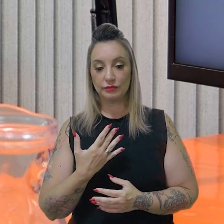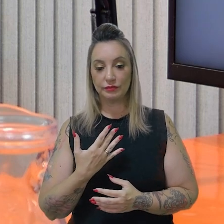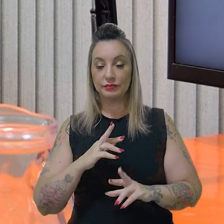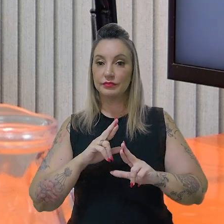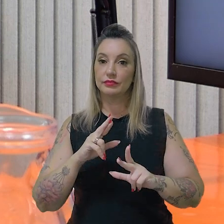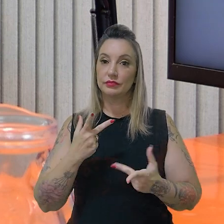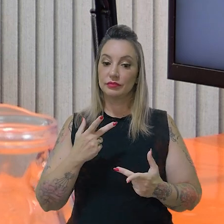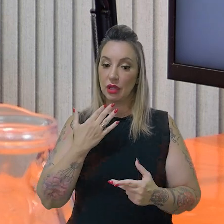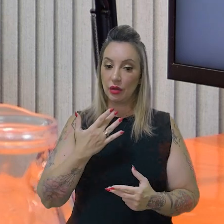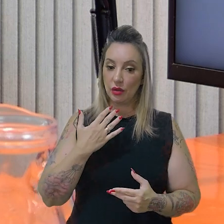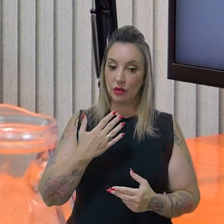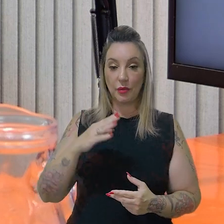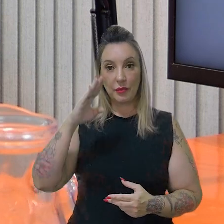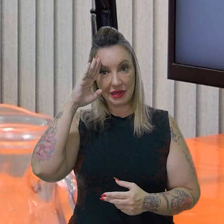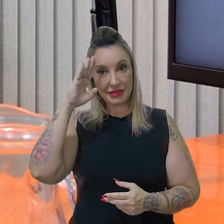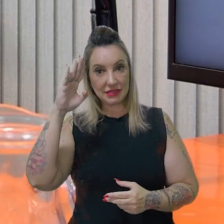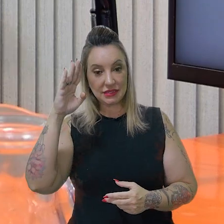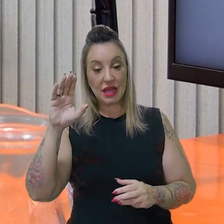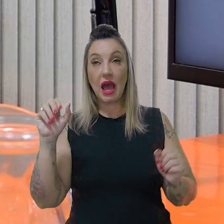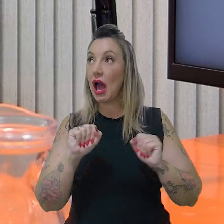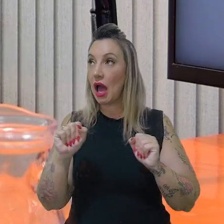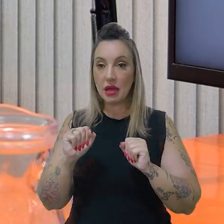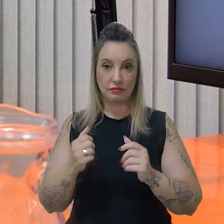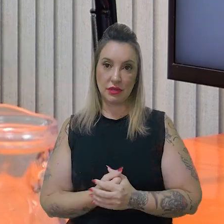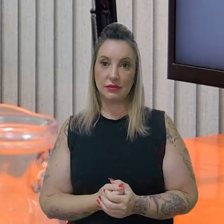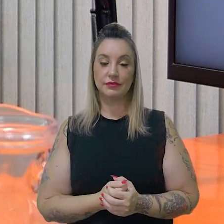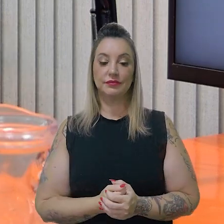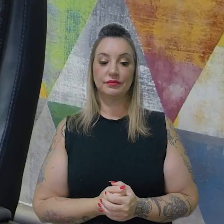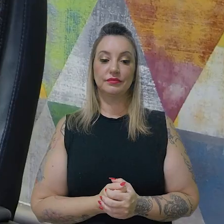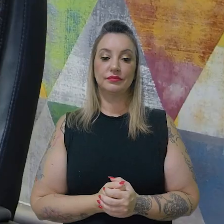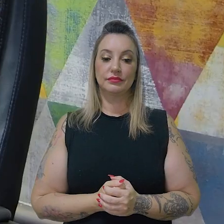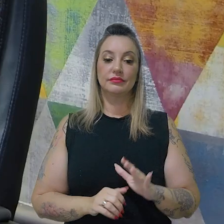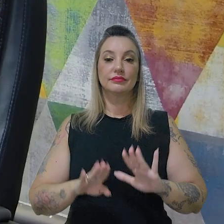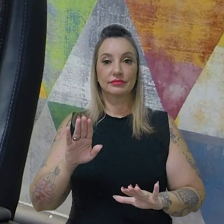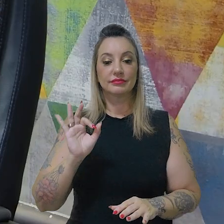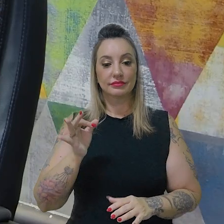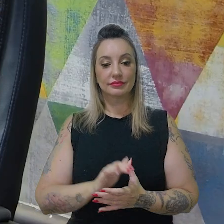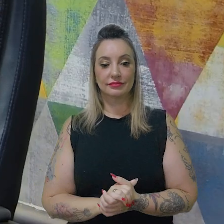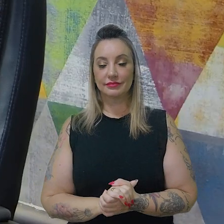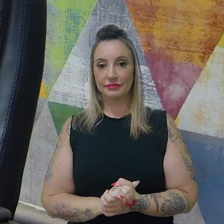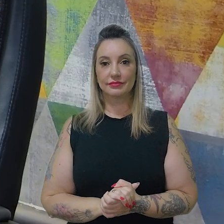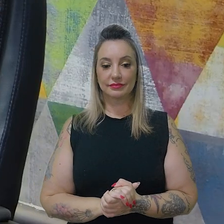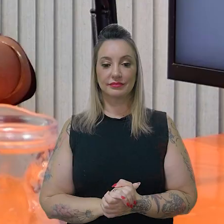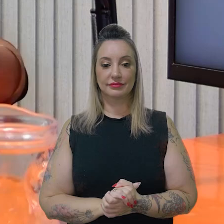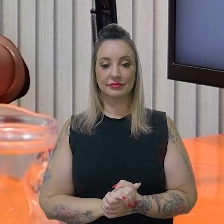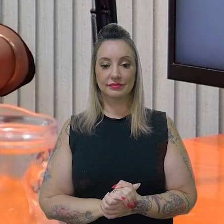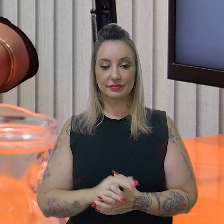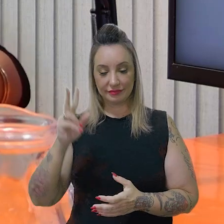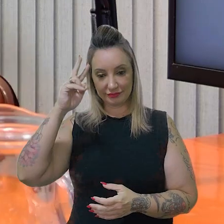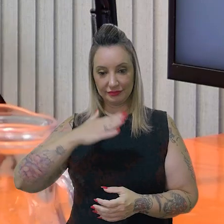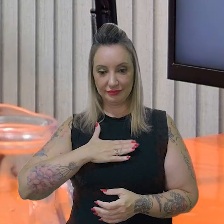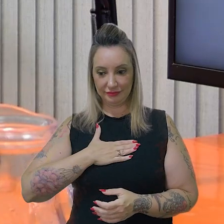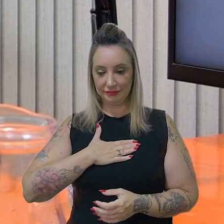cor principal que ela ama hum mas geralmente é né geralmente é eu lembro que eu fiz a